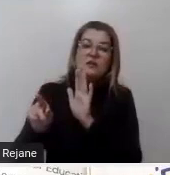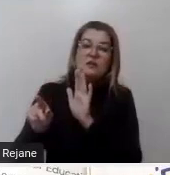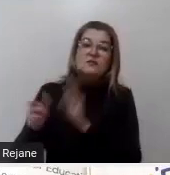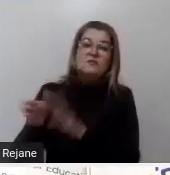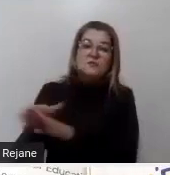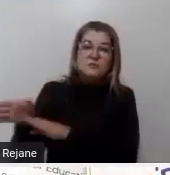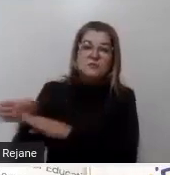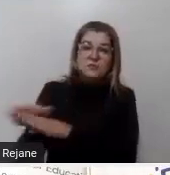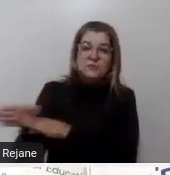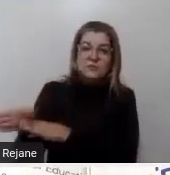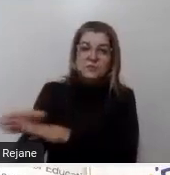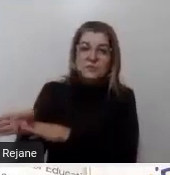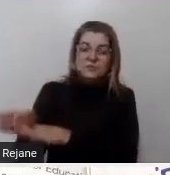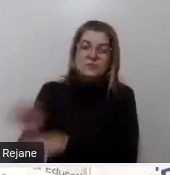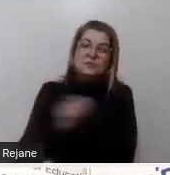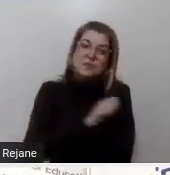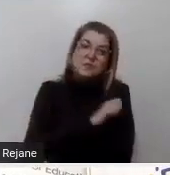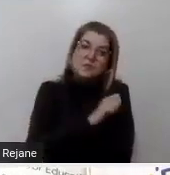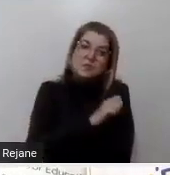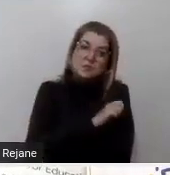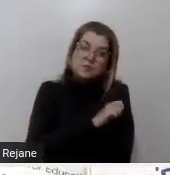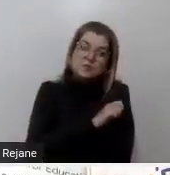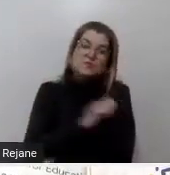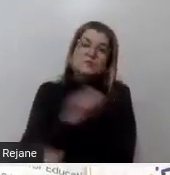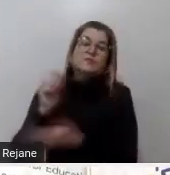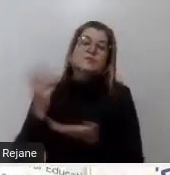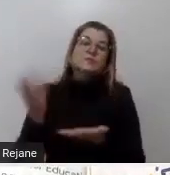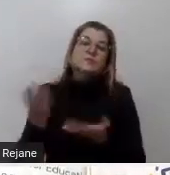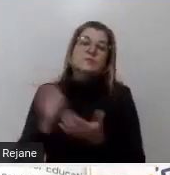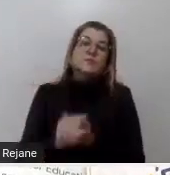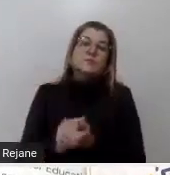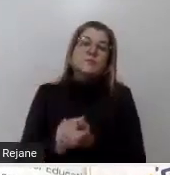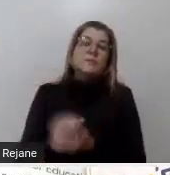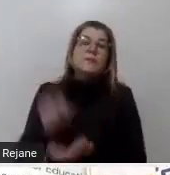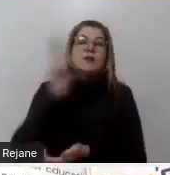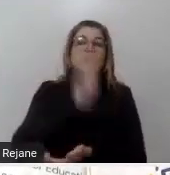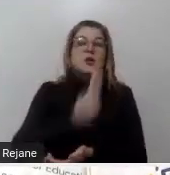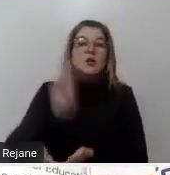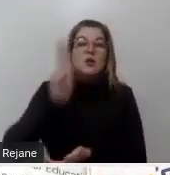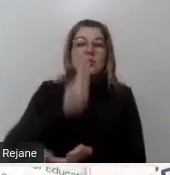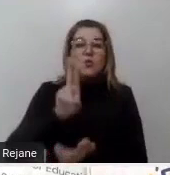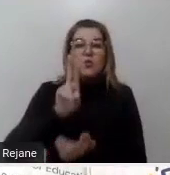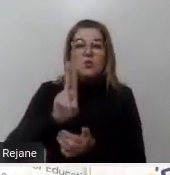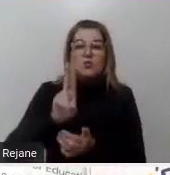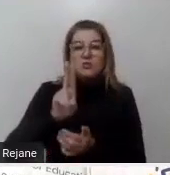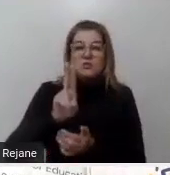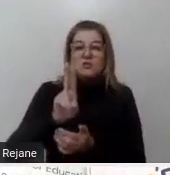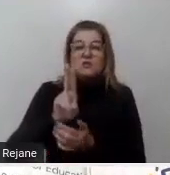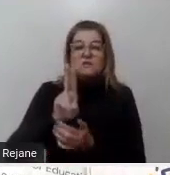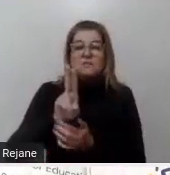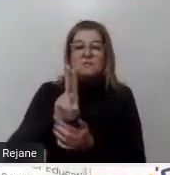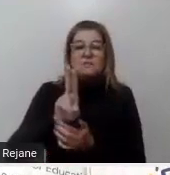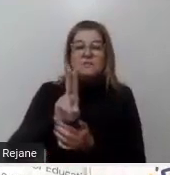orientação para o meu estudante, tá? Então eu vou colocar aqui, use este